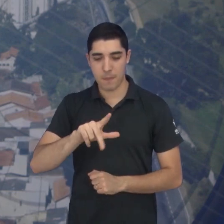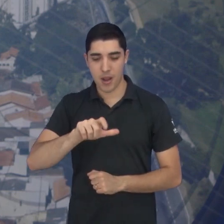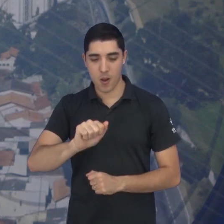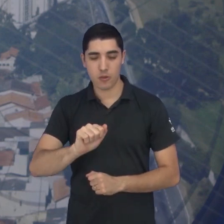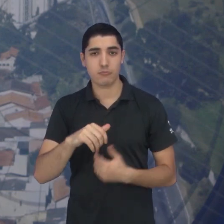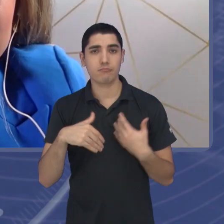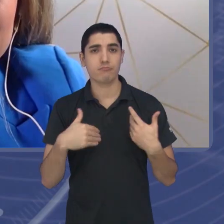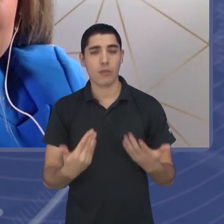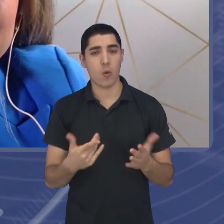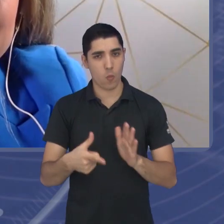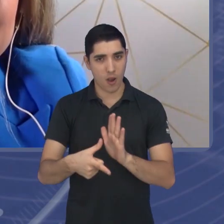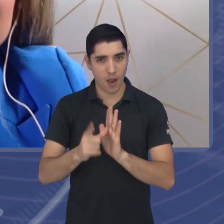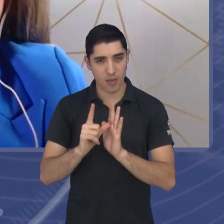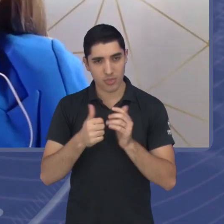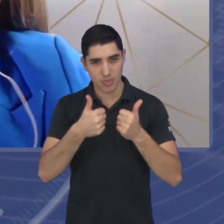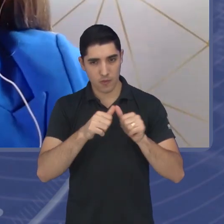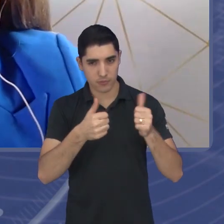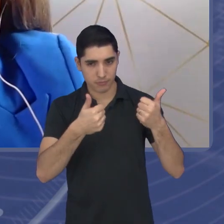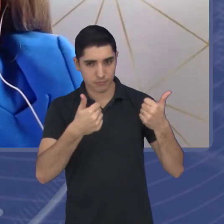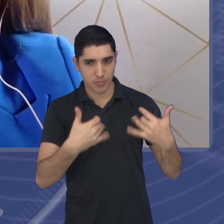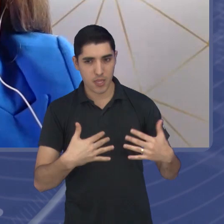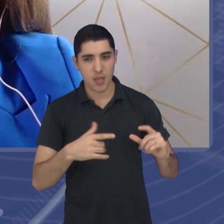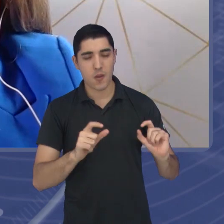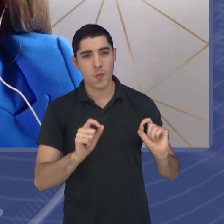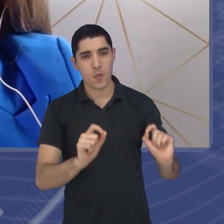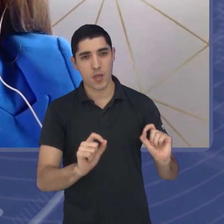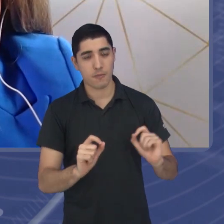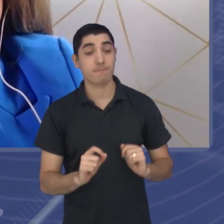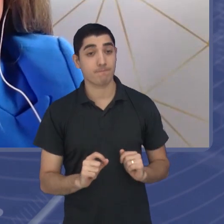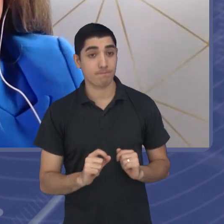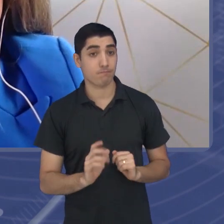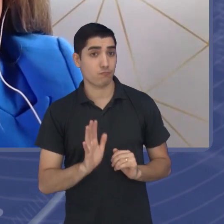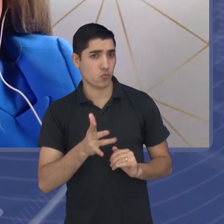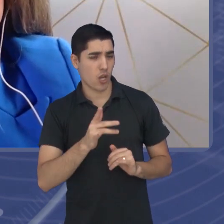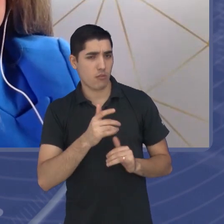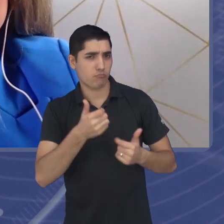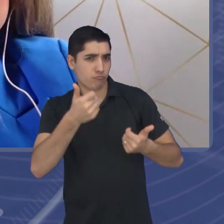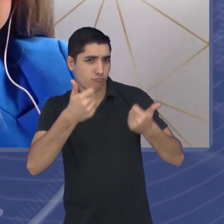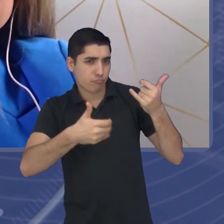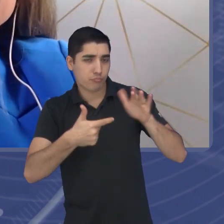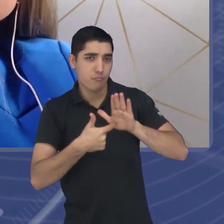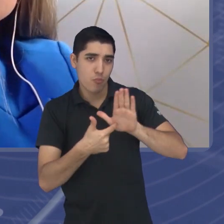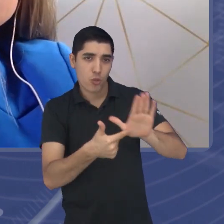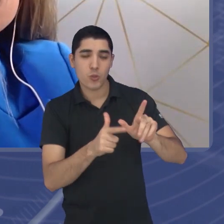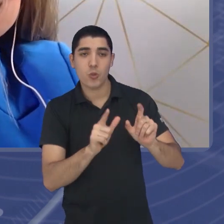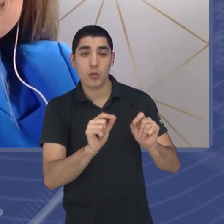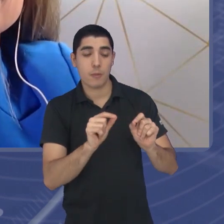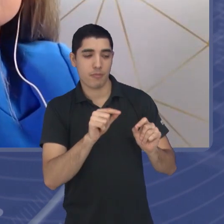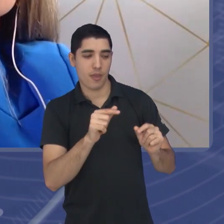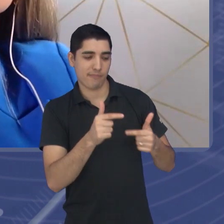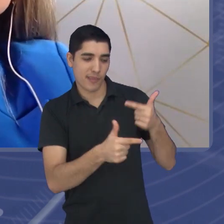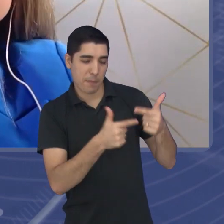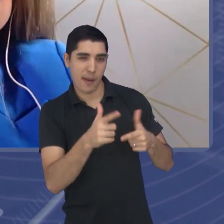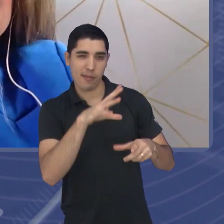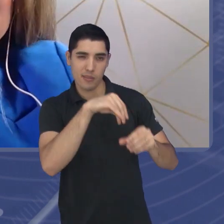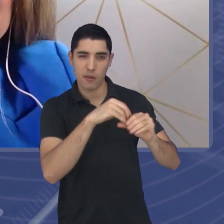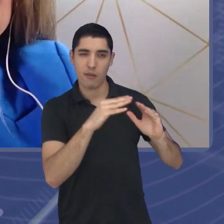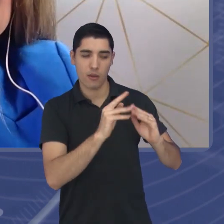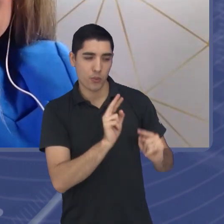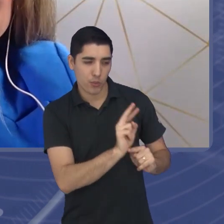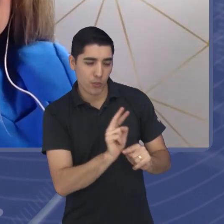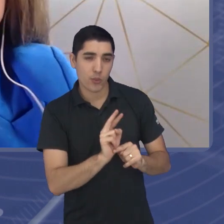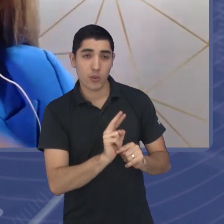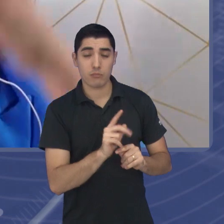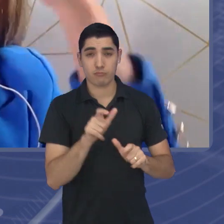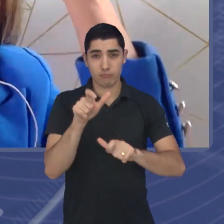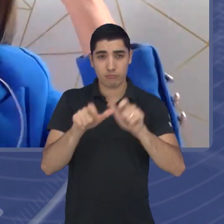segundo bloco, a gente comentou, né, a gente informou que esse trabalho do cuidado, além de tomar muito tempo de